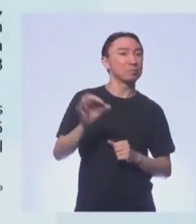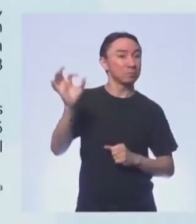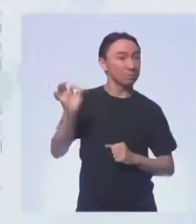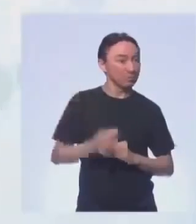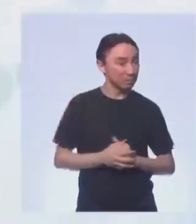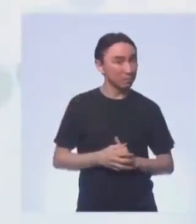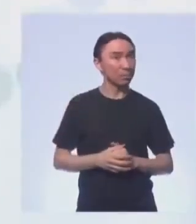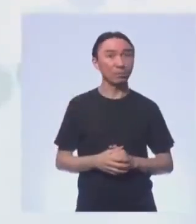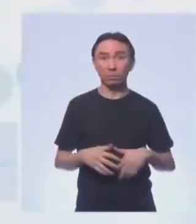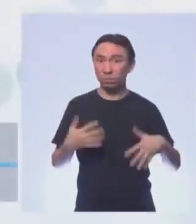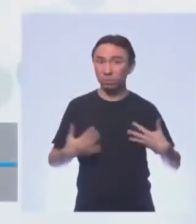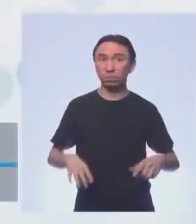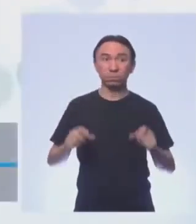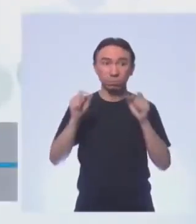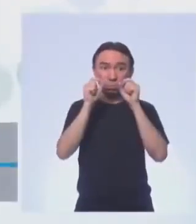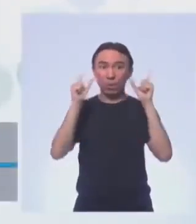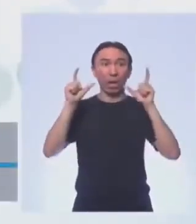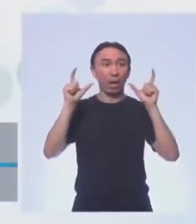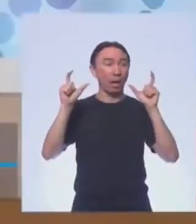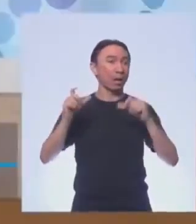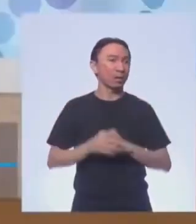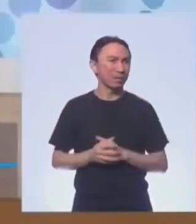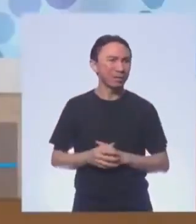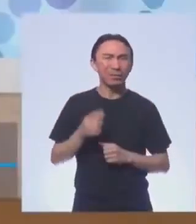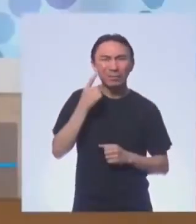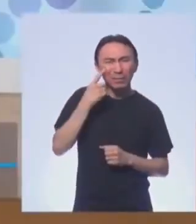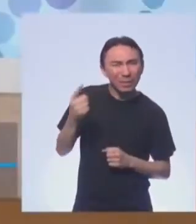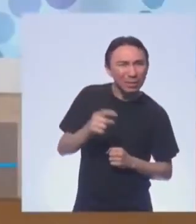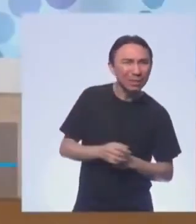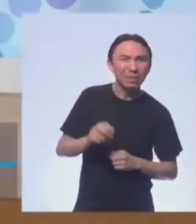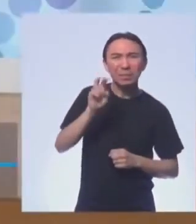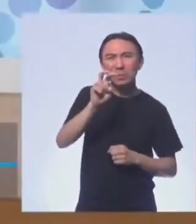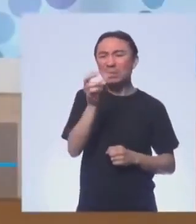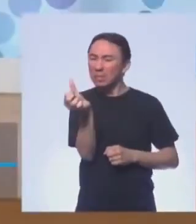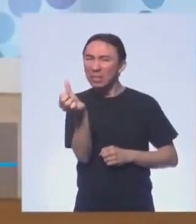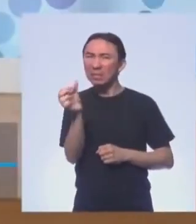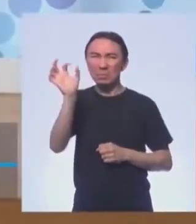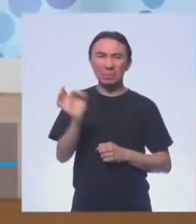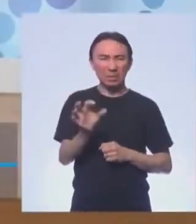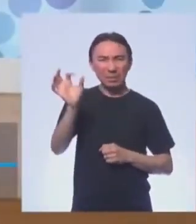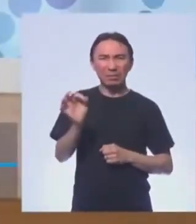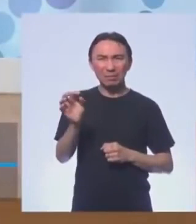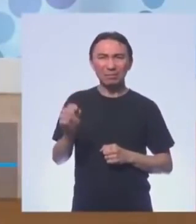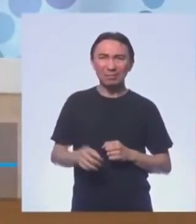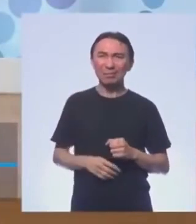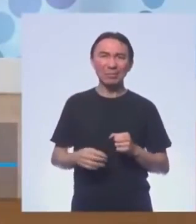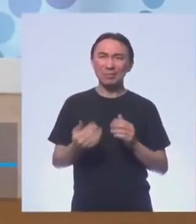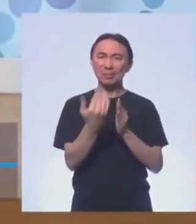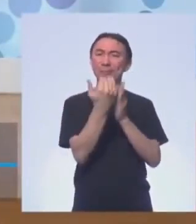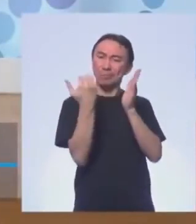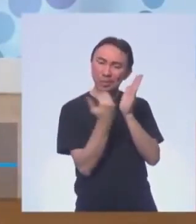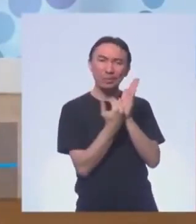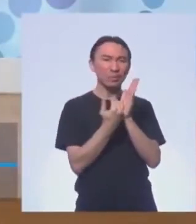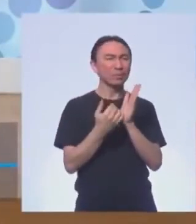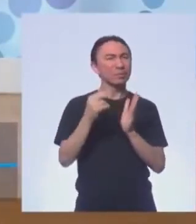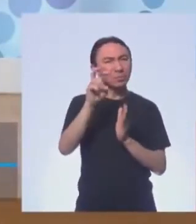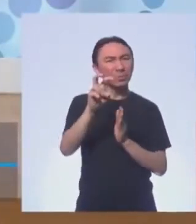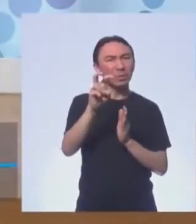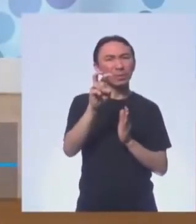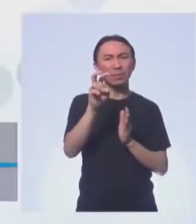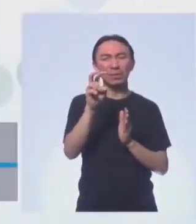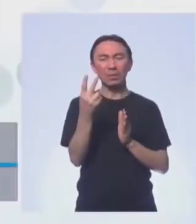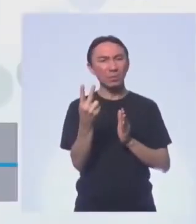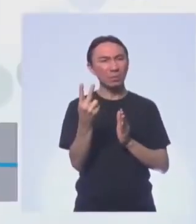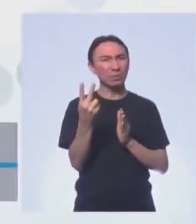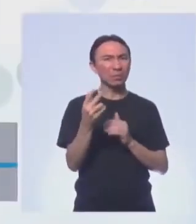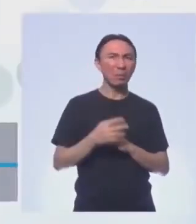É meio alarmante mesmo, né? Quando eu olhei lá 56 para 52, olhando o número, a proximidade do número, parece que não é nada. Mas isso